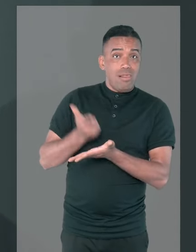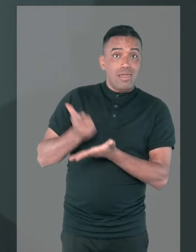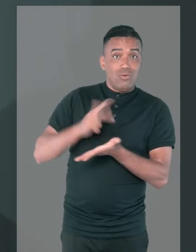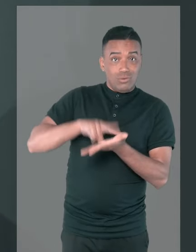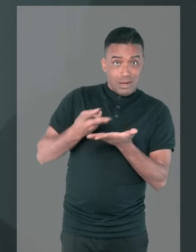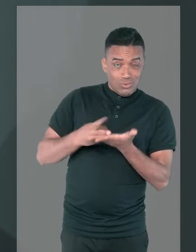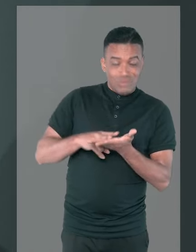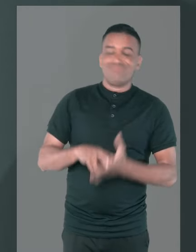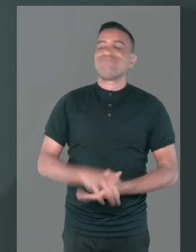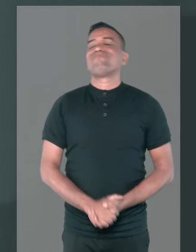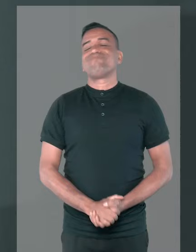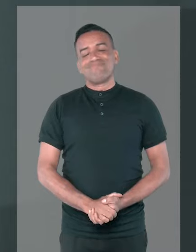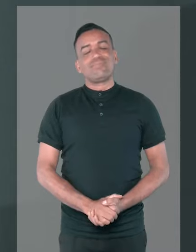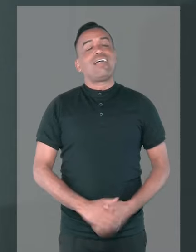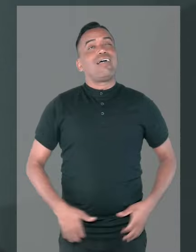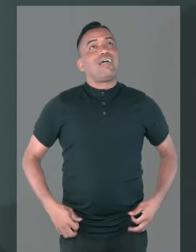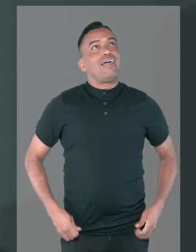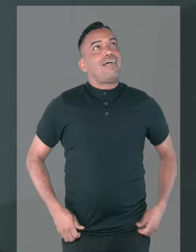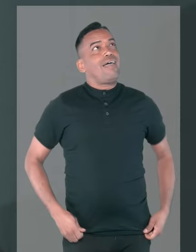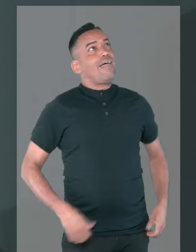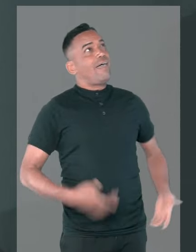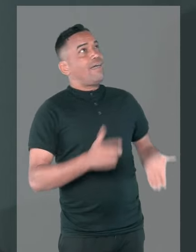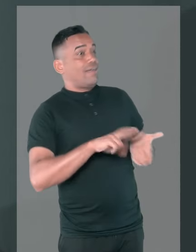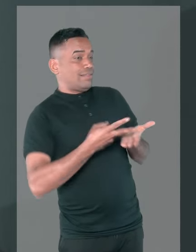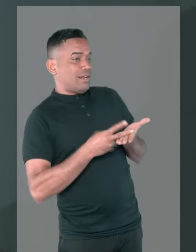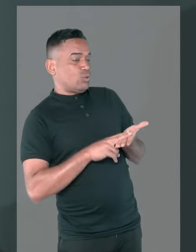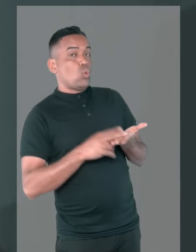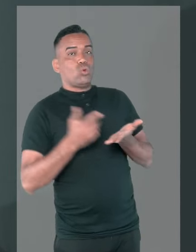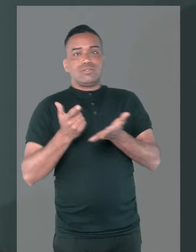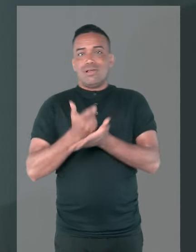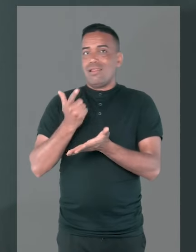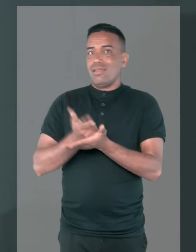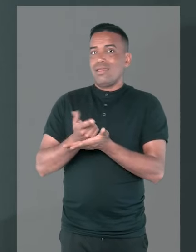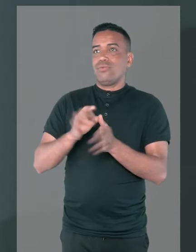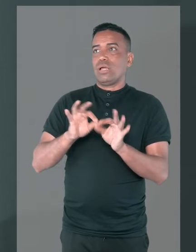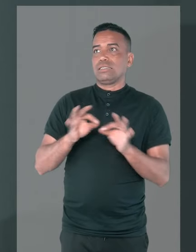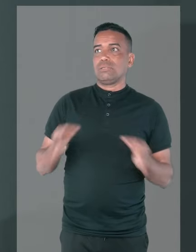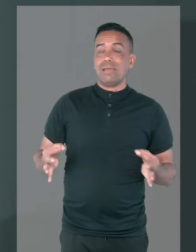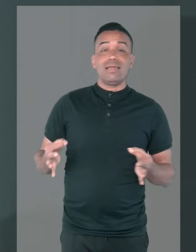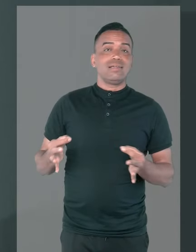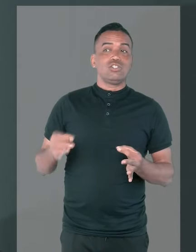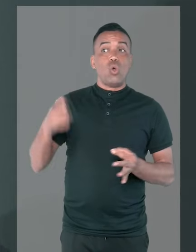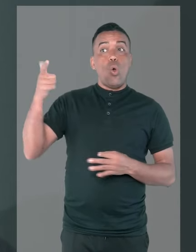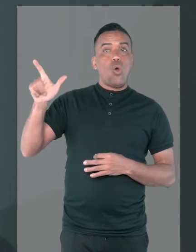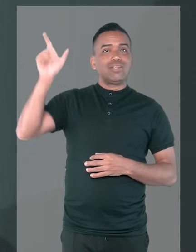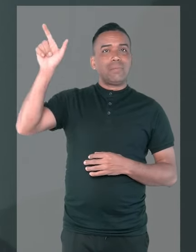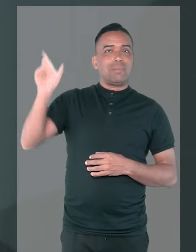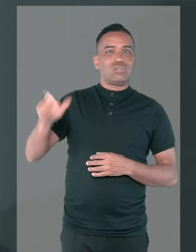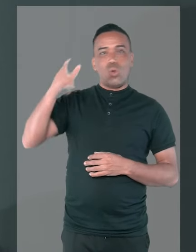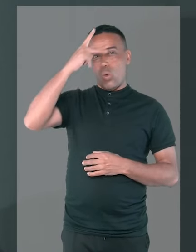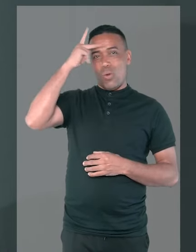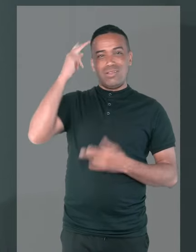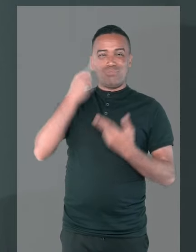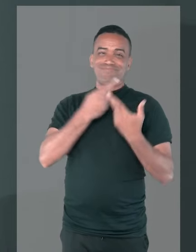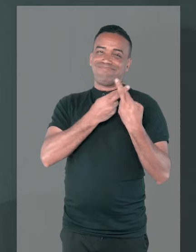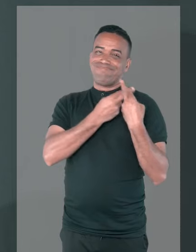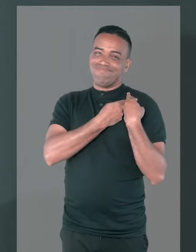é a mesma coisa. Quando você traduz um livro, você está simplesmente escrevendo o livro de outros, né? Ou de outras